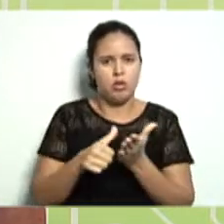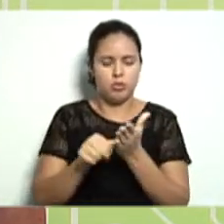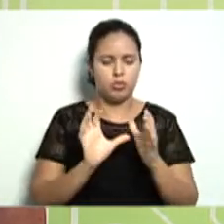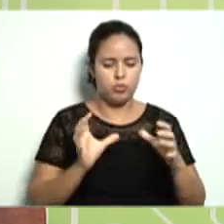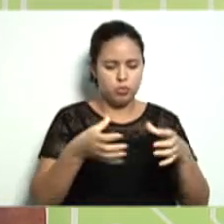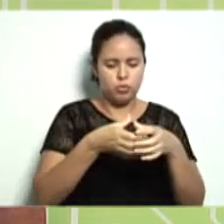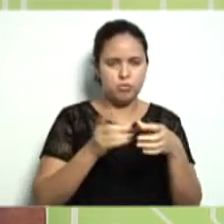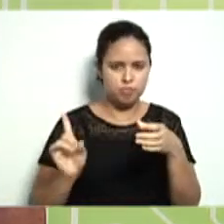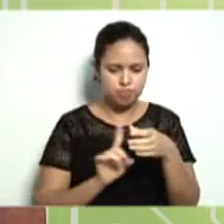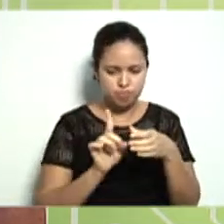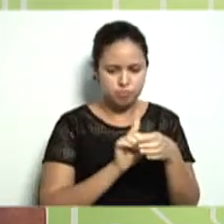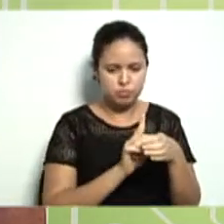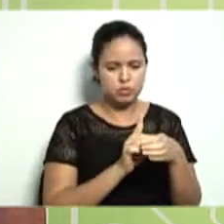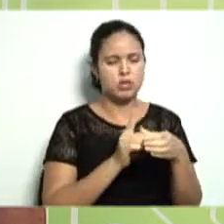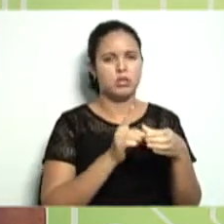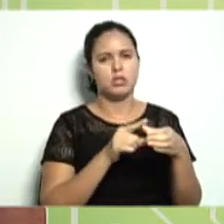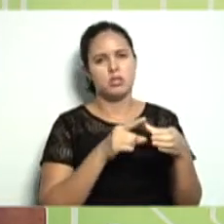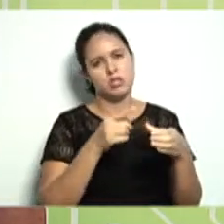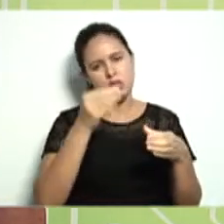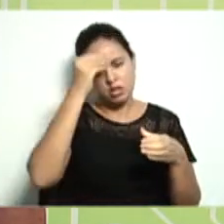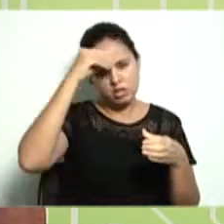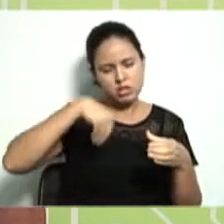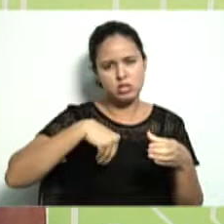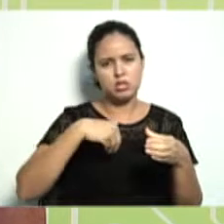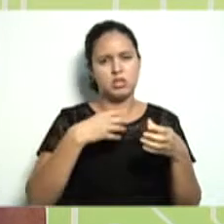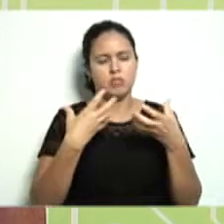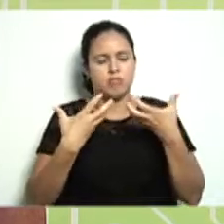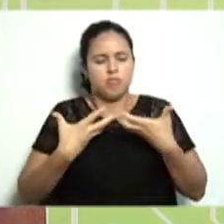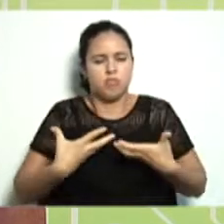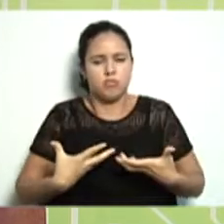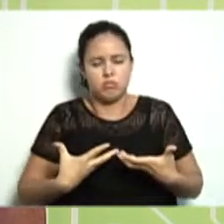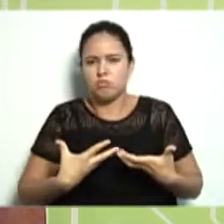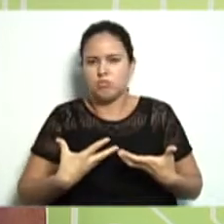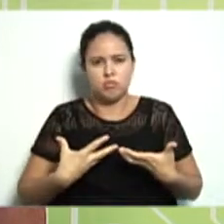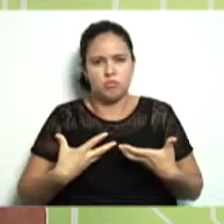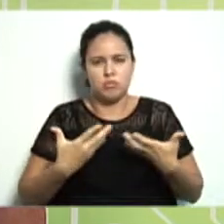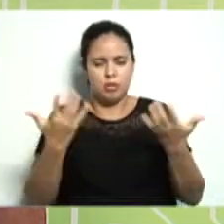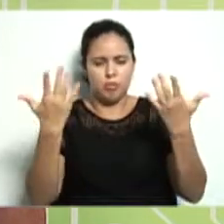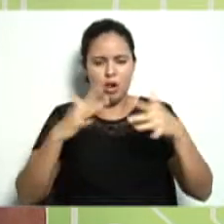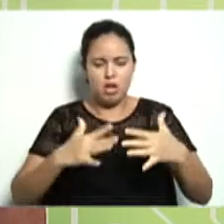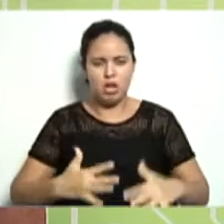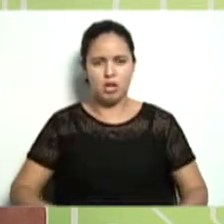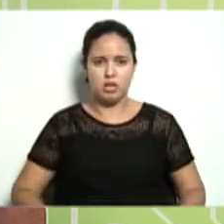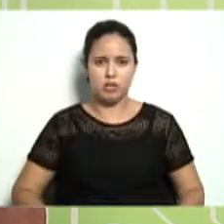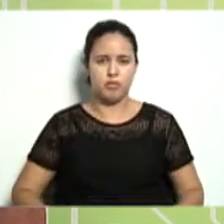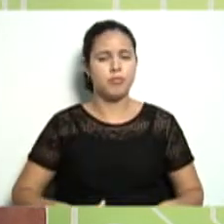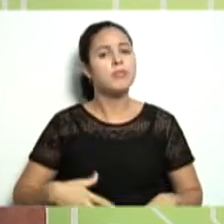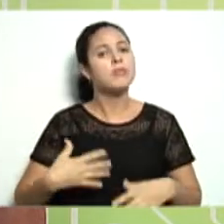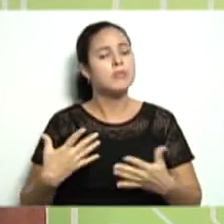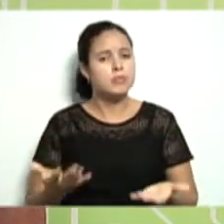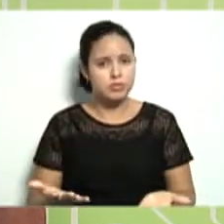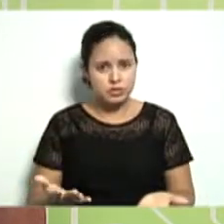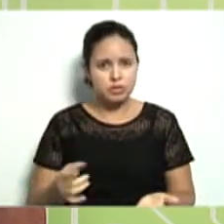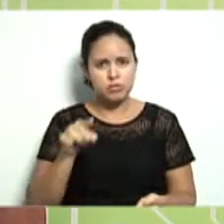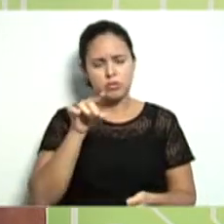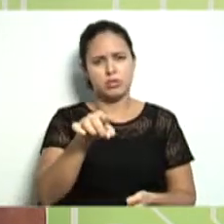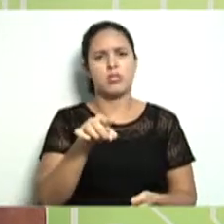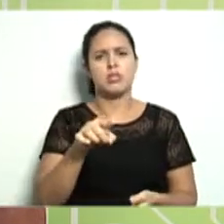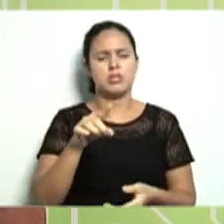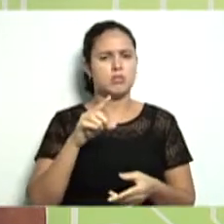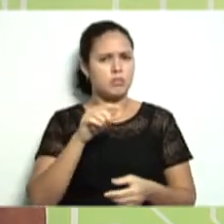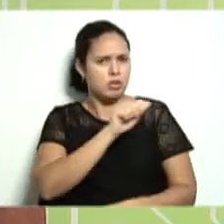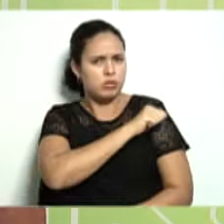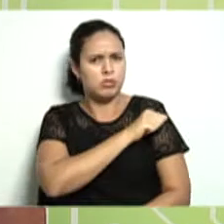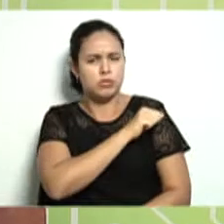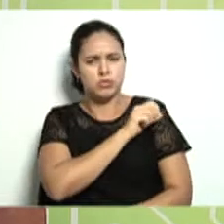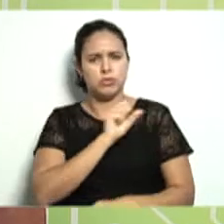nosso melhor com tudo aquilo que a gente tem. E contamos aí, desde já eu quero agradecer vocês que têm feito o melhor